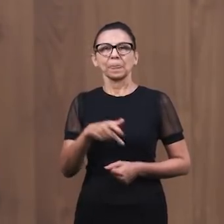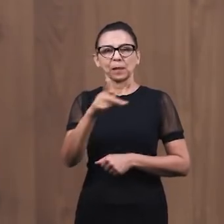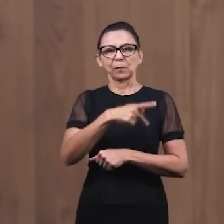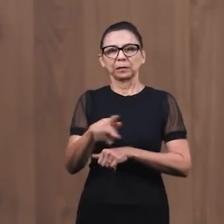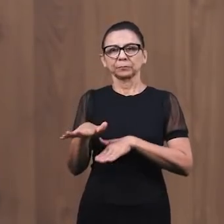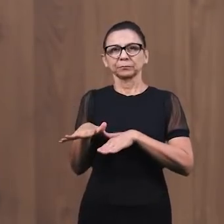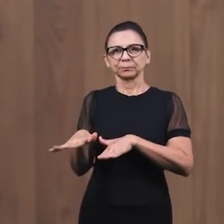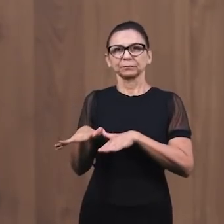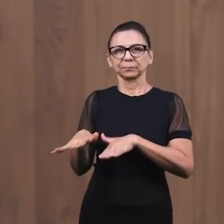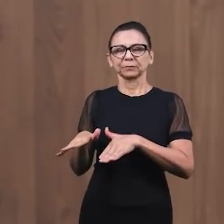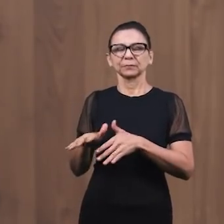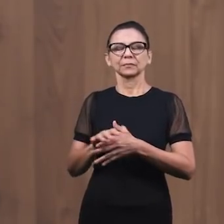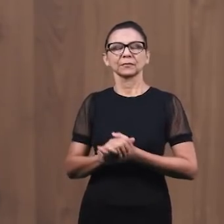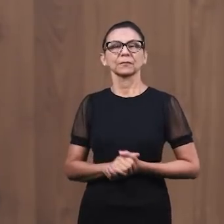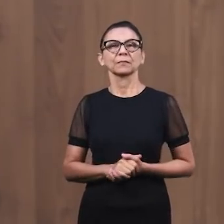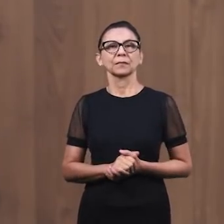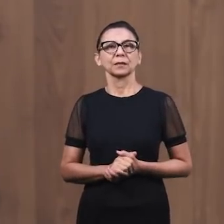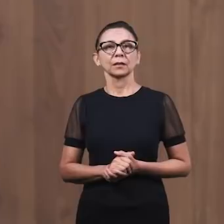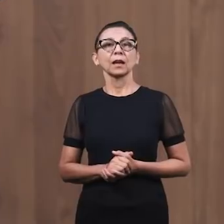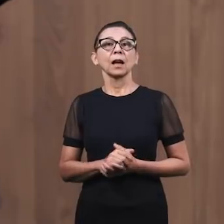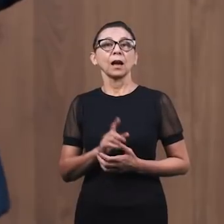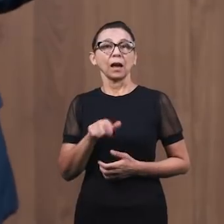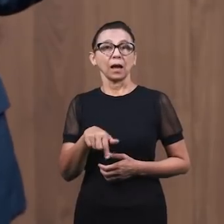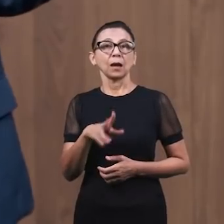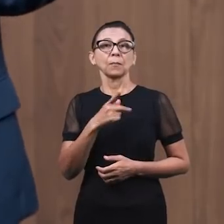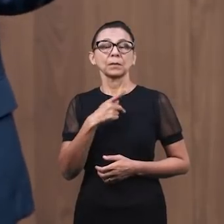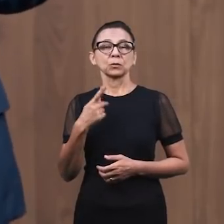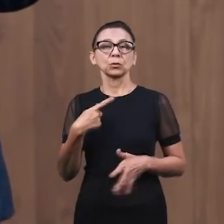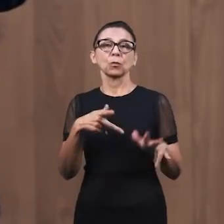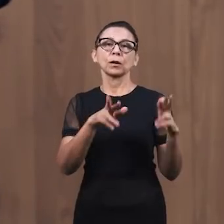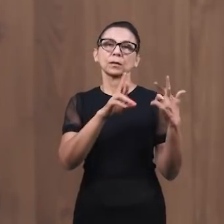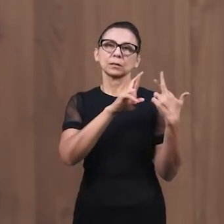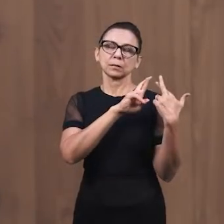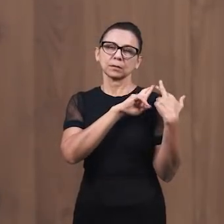da igreja de Greenwich e é também responsável pela